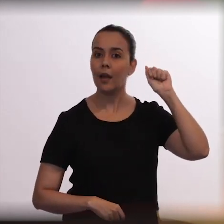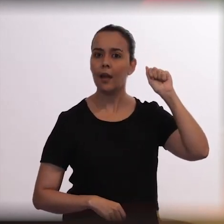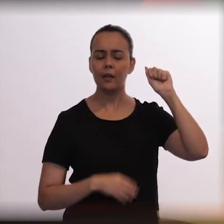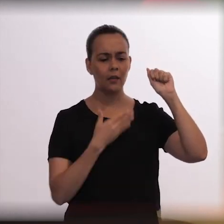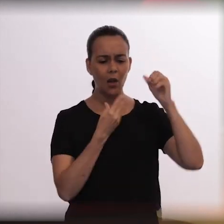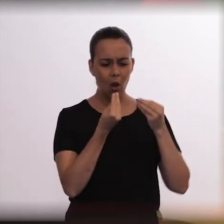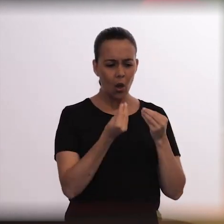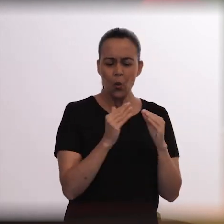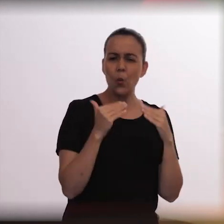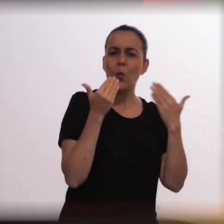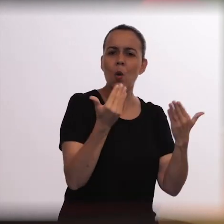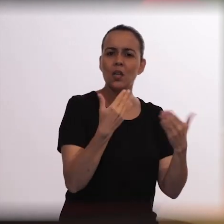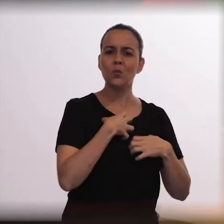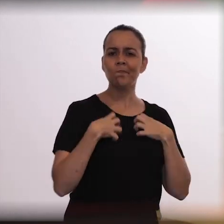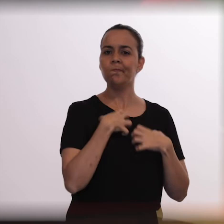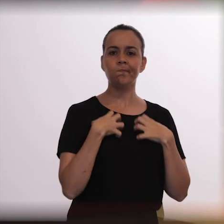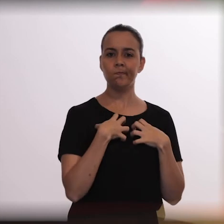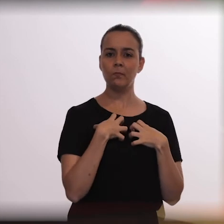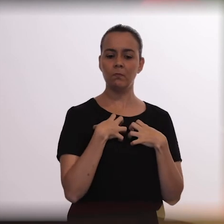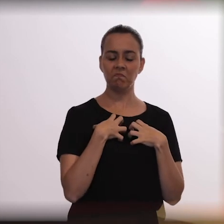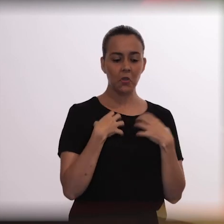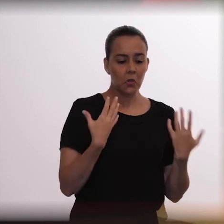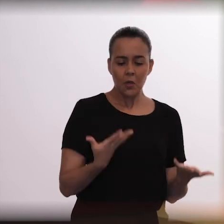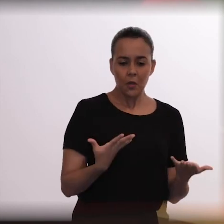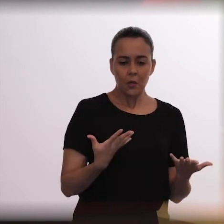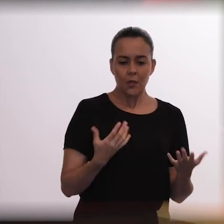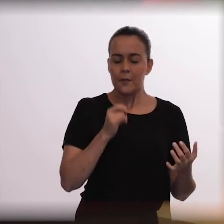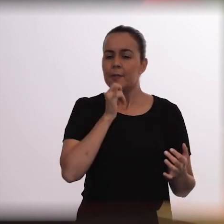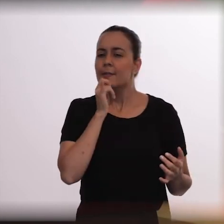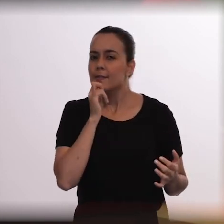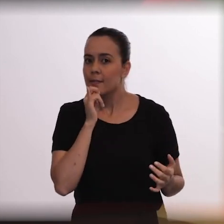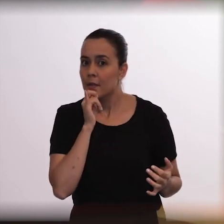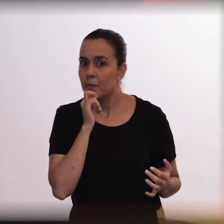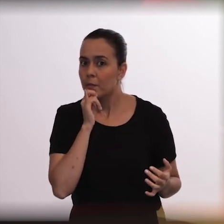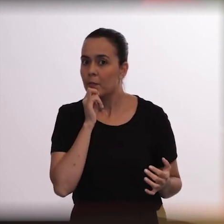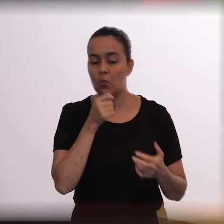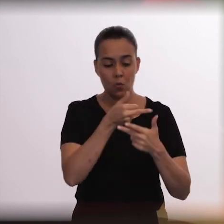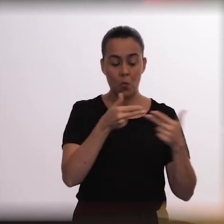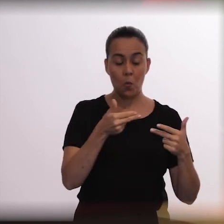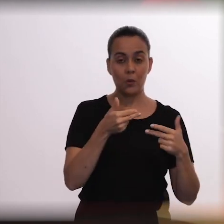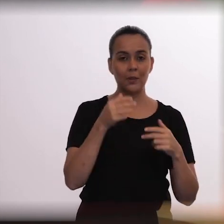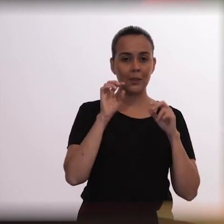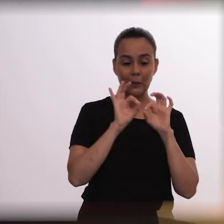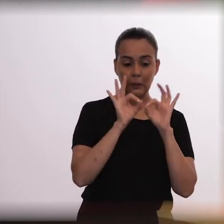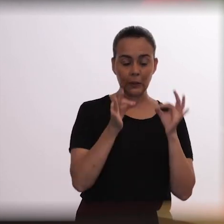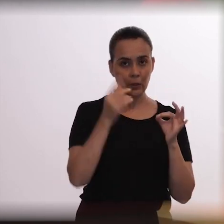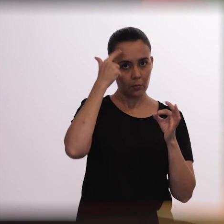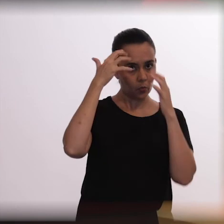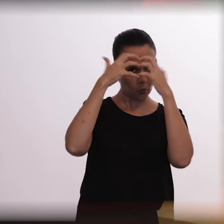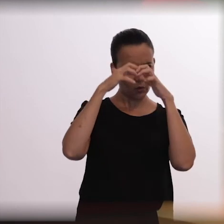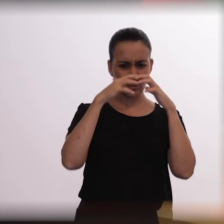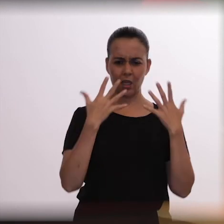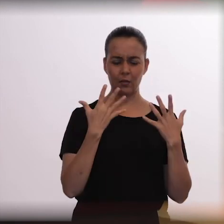sinto mal? Quando eu não tenho uma das minhas necessidades psicológicas básicas atendidas. Espera aí, o